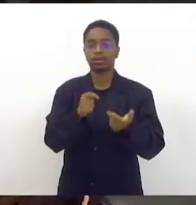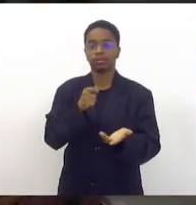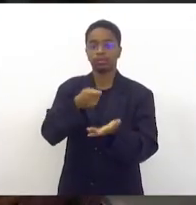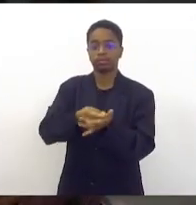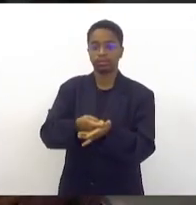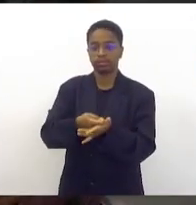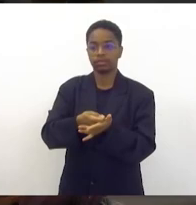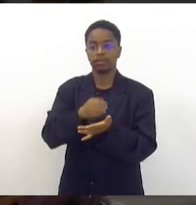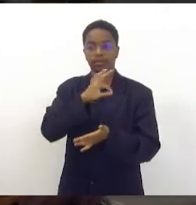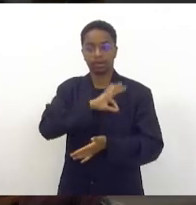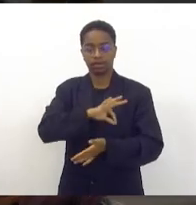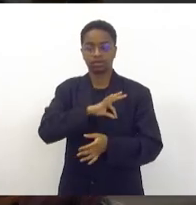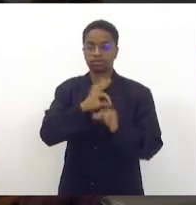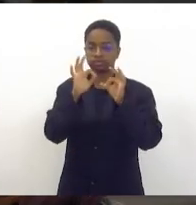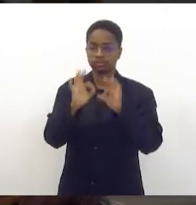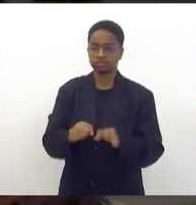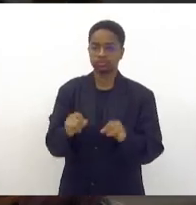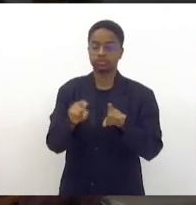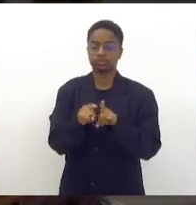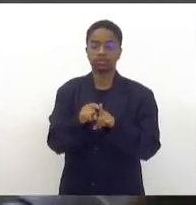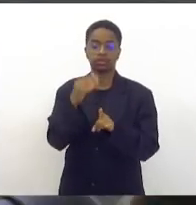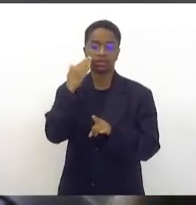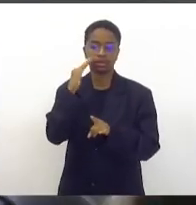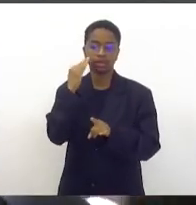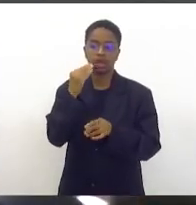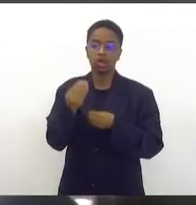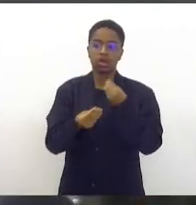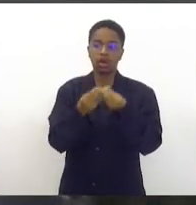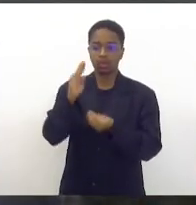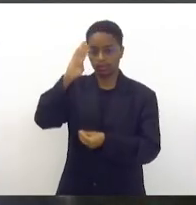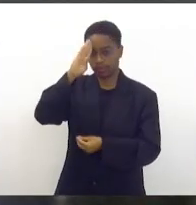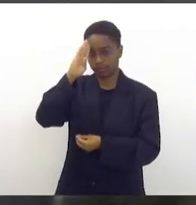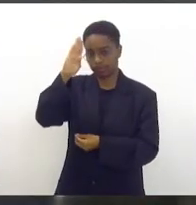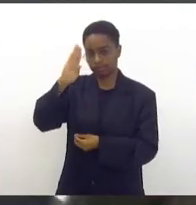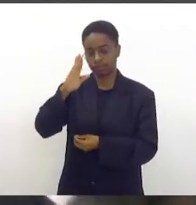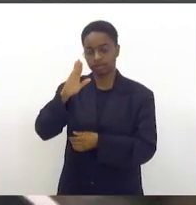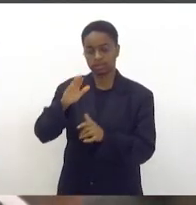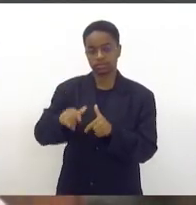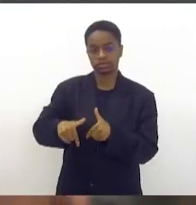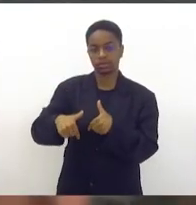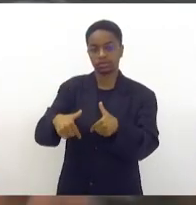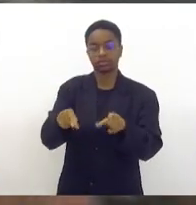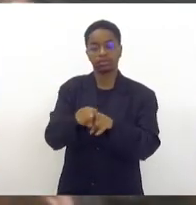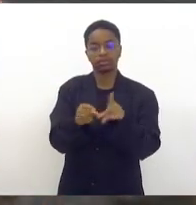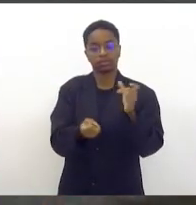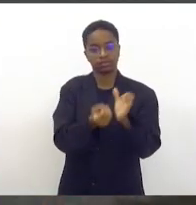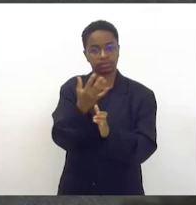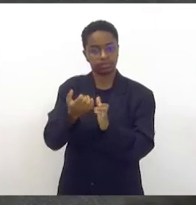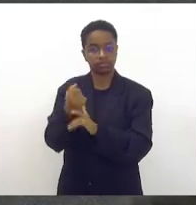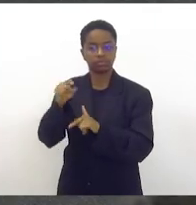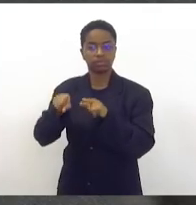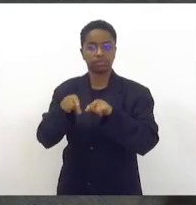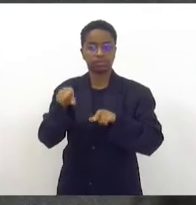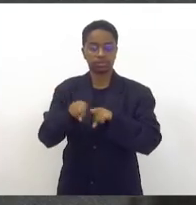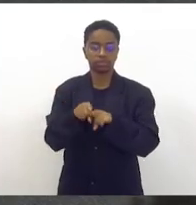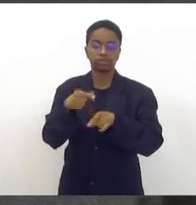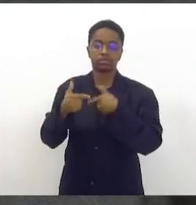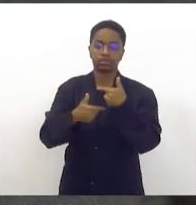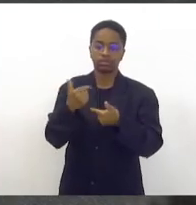como remuneração adequada, entendendo a sua centralidade para a produção e para o trabalho desenvolvido no